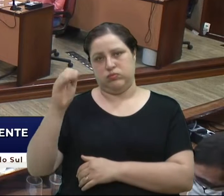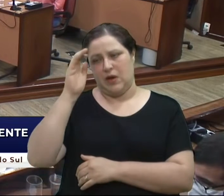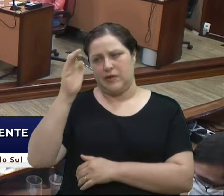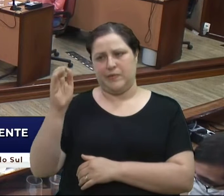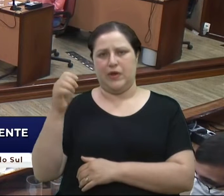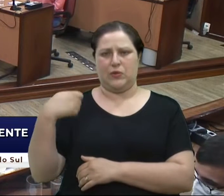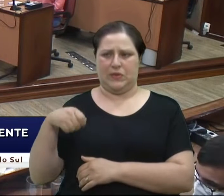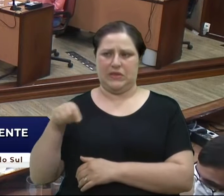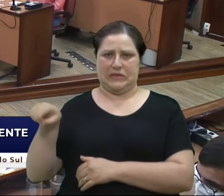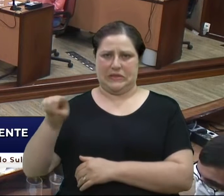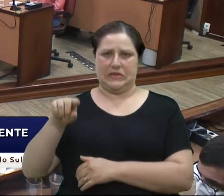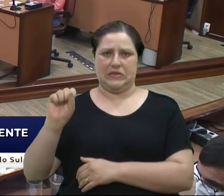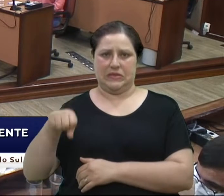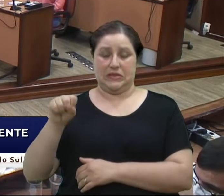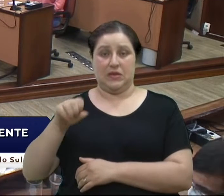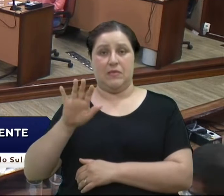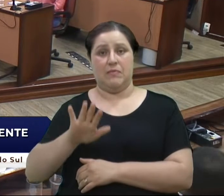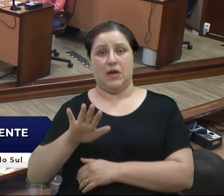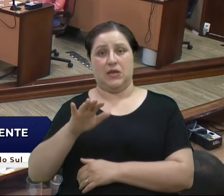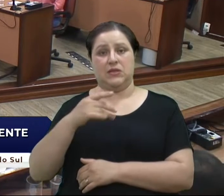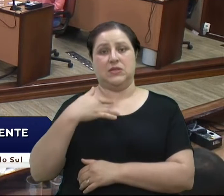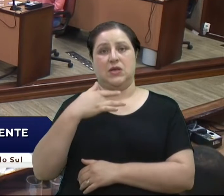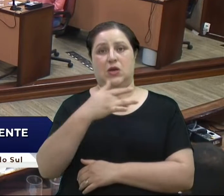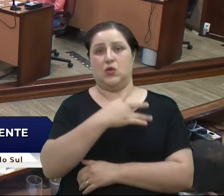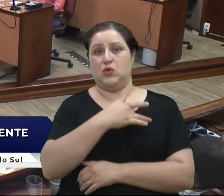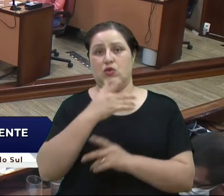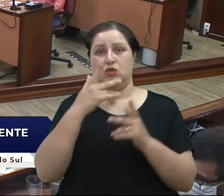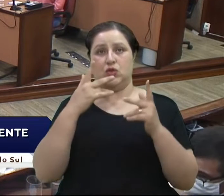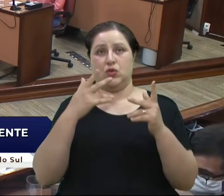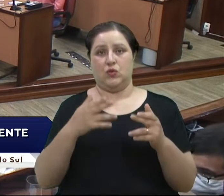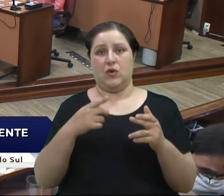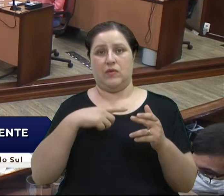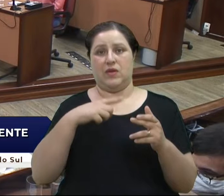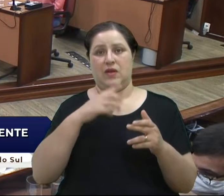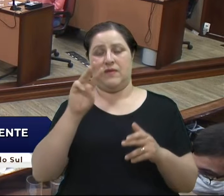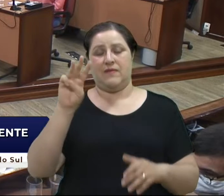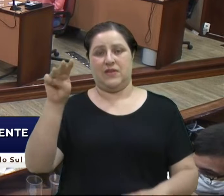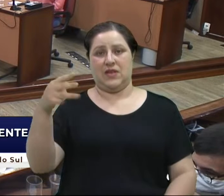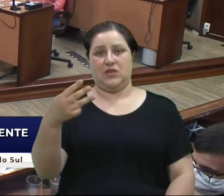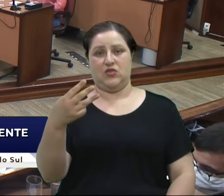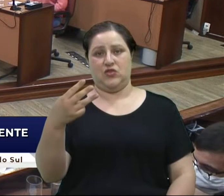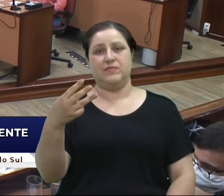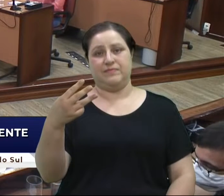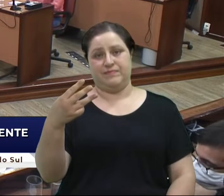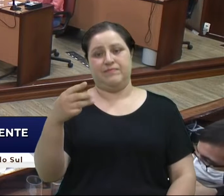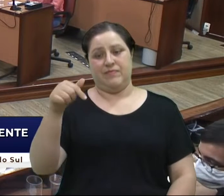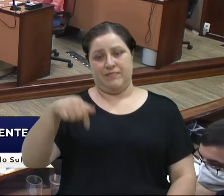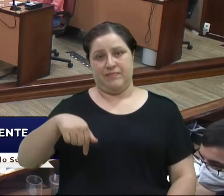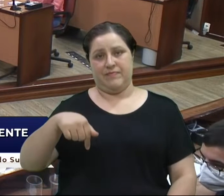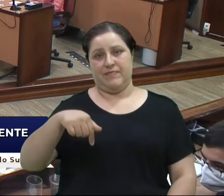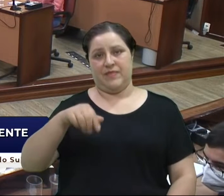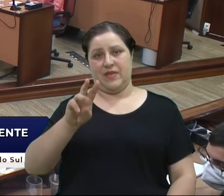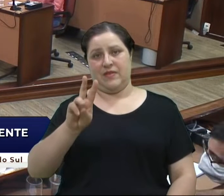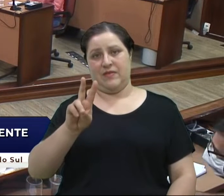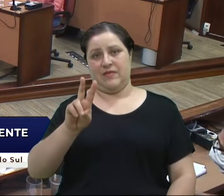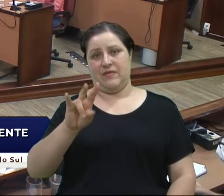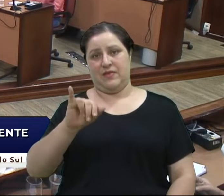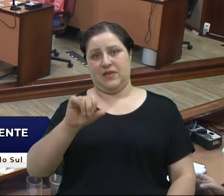a questão da saúde é a mesma questão da Visate. Caxias do Sul se encontra nas mãos